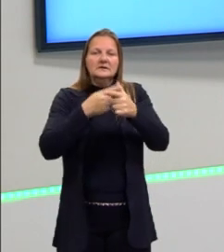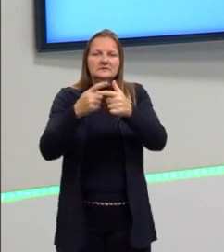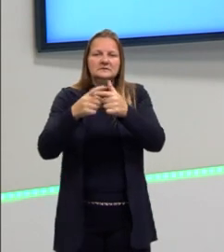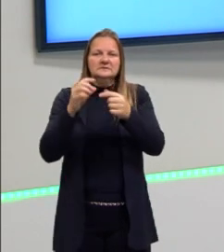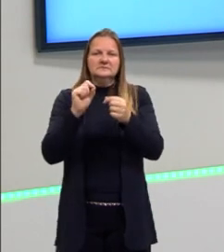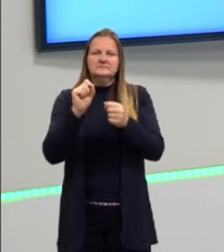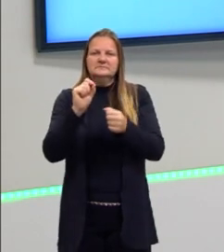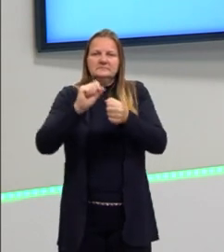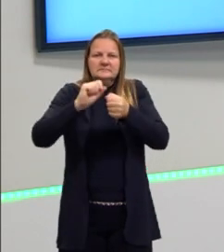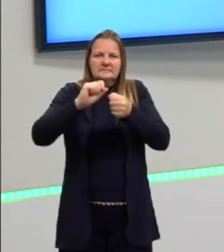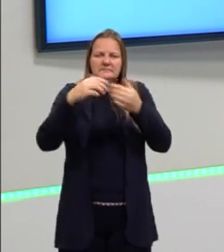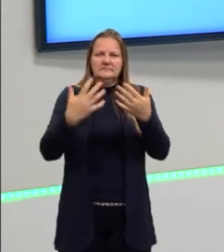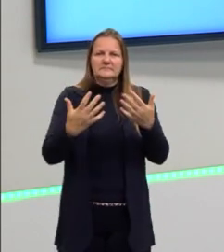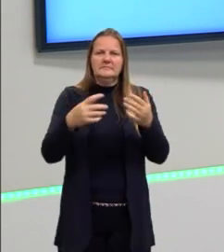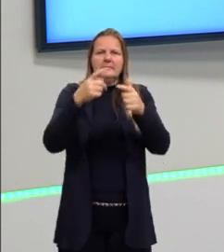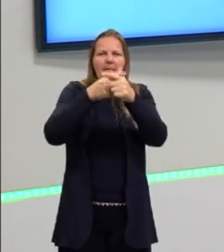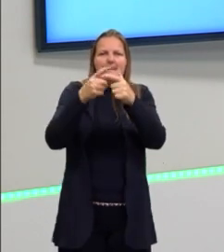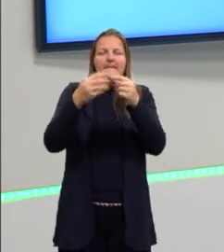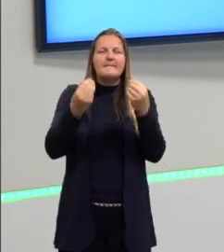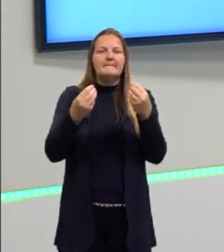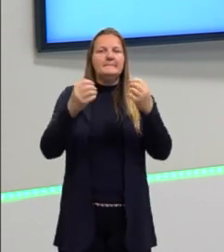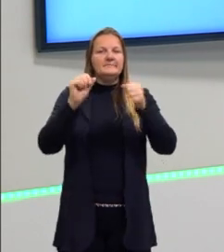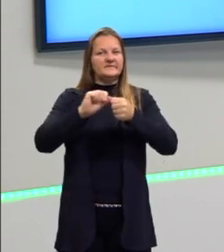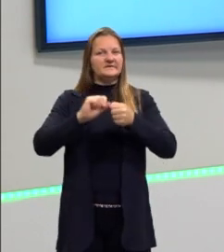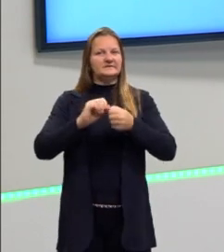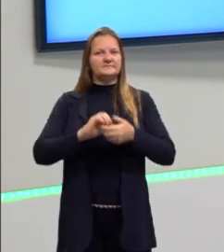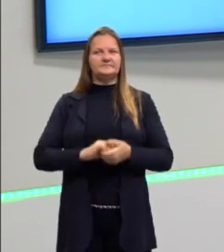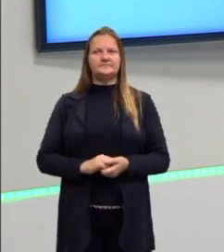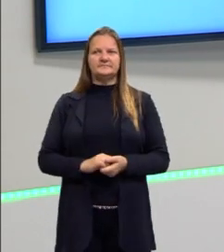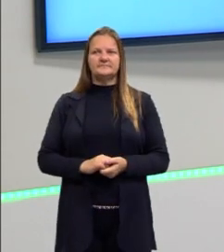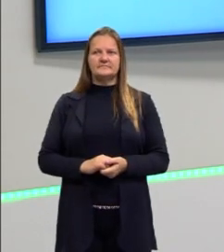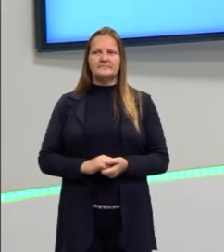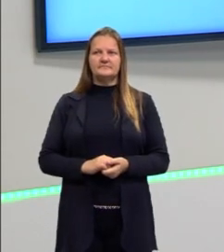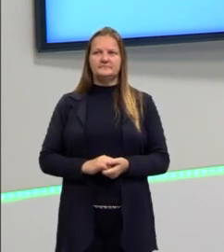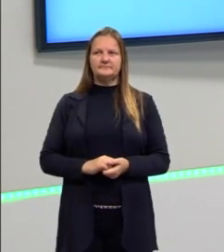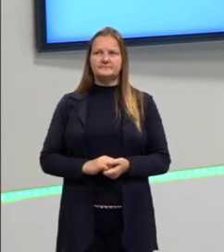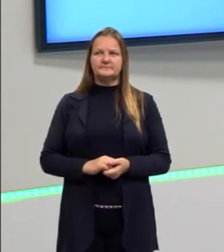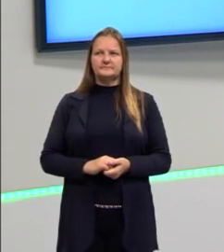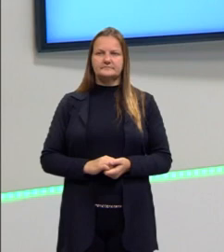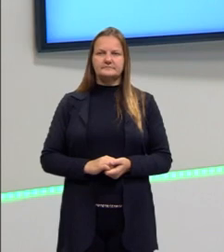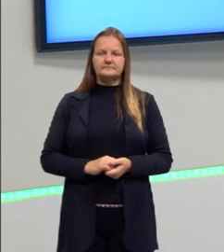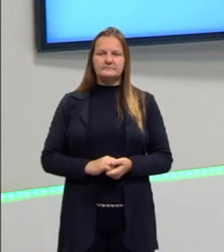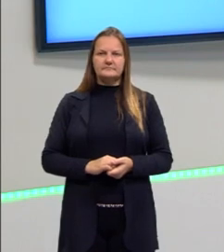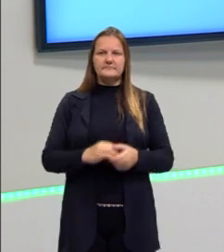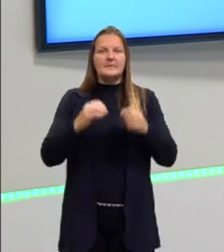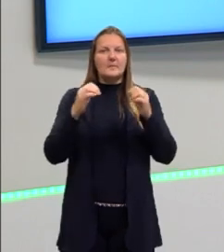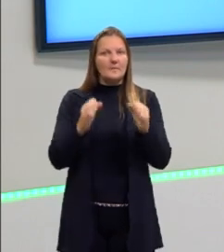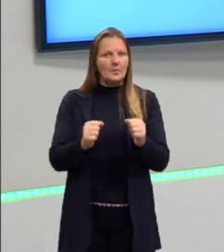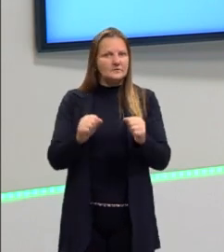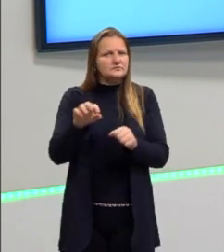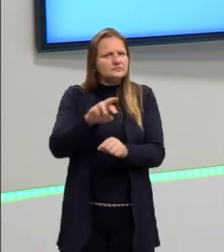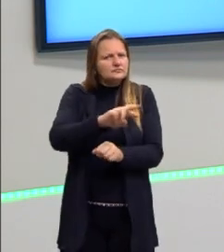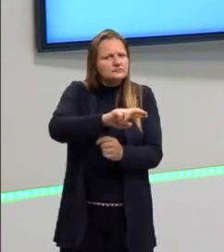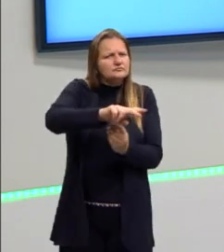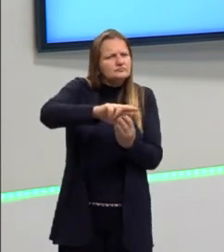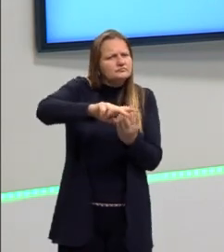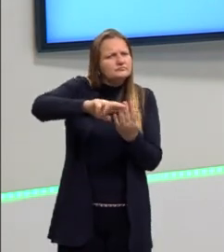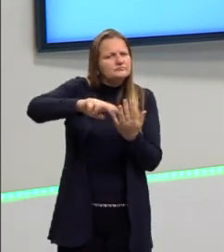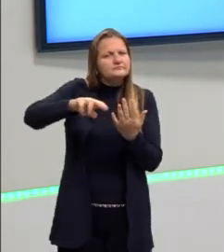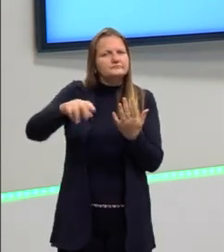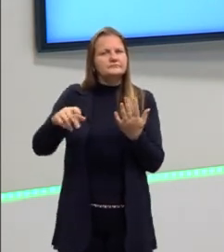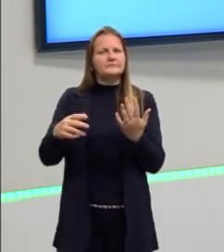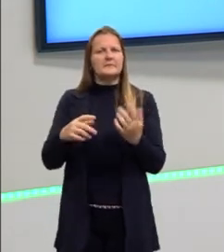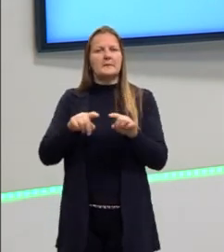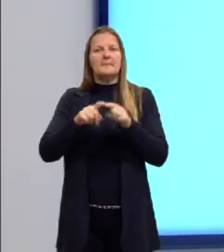problemática E aí vou fazer Os questionamentos né esses questionamentos que podem ser vários podem ser de outras